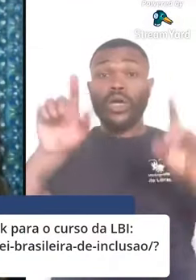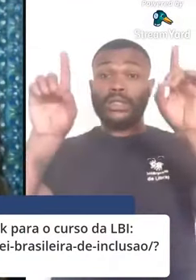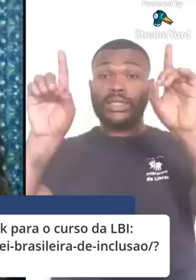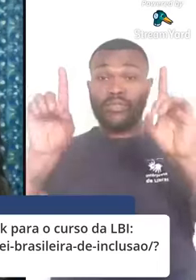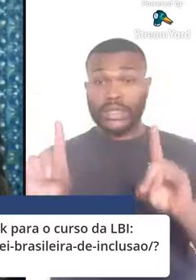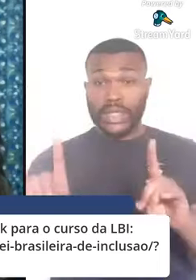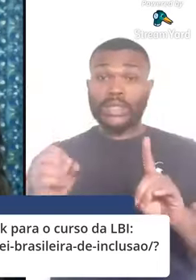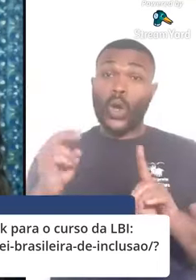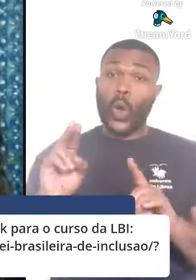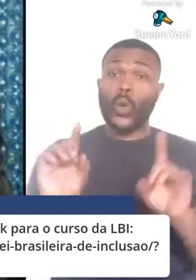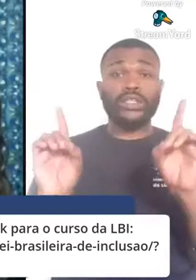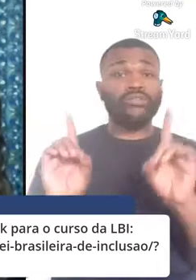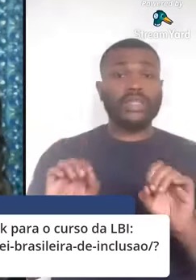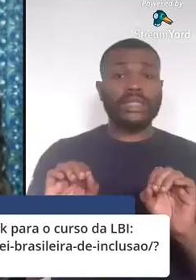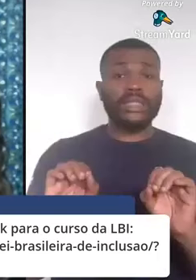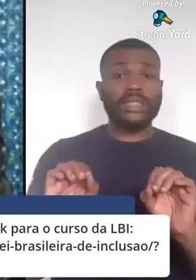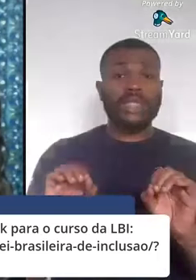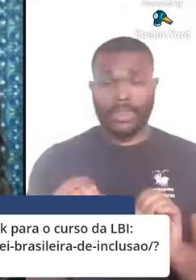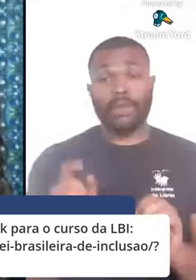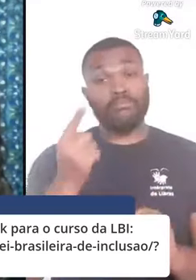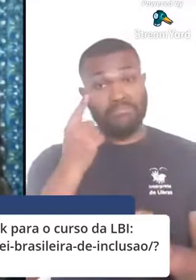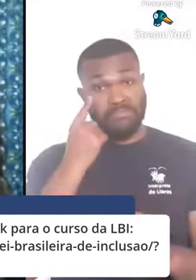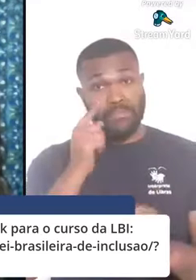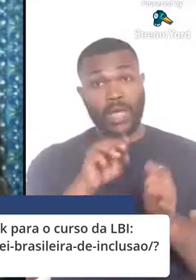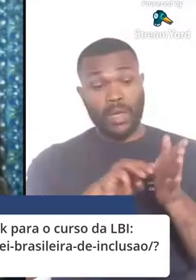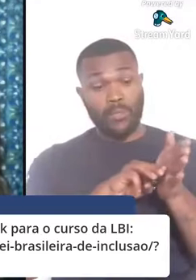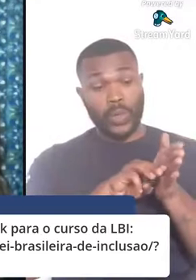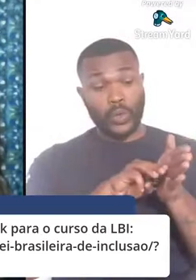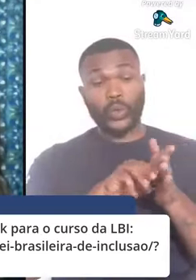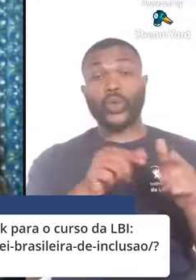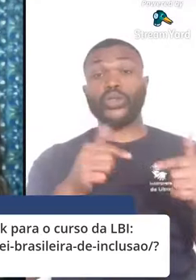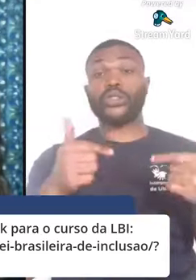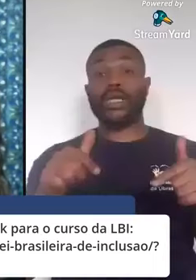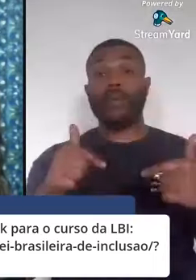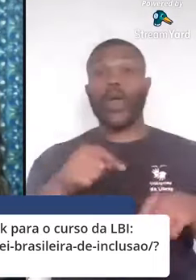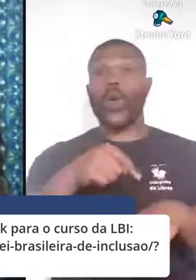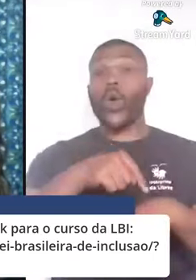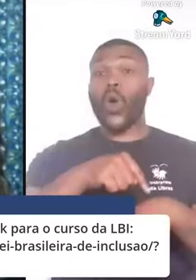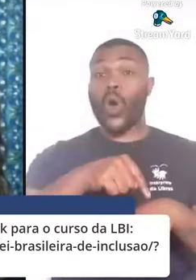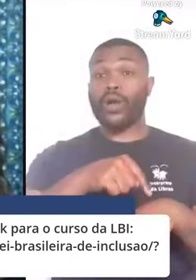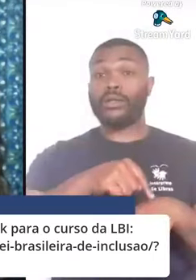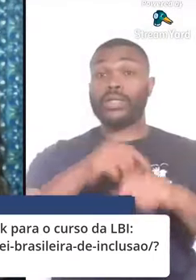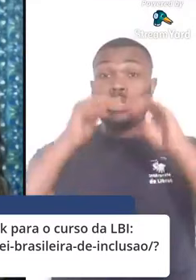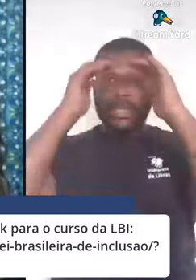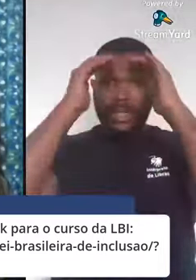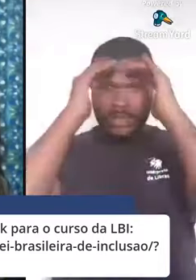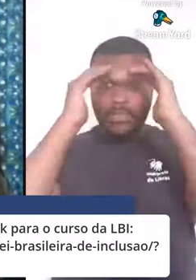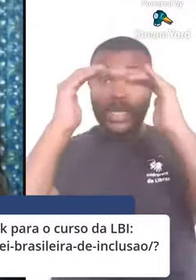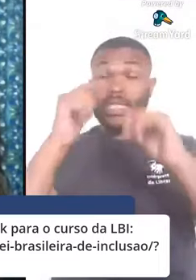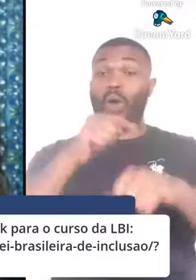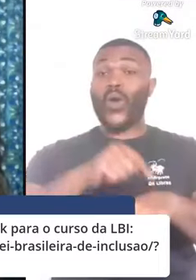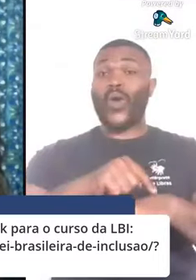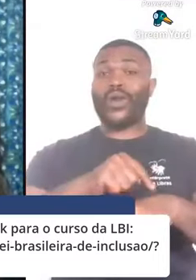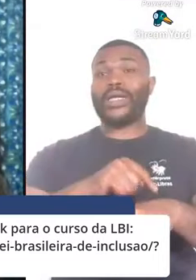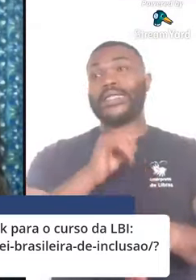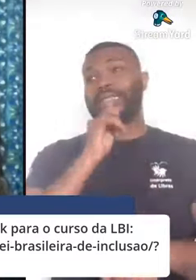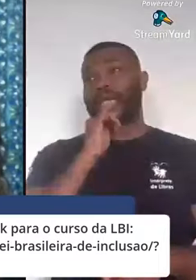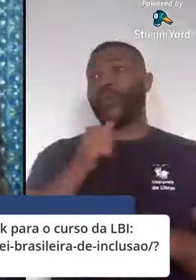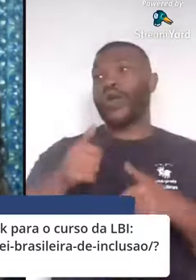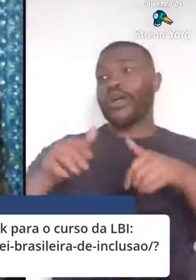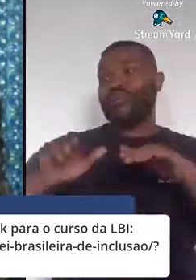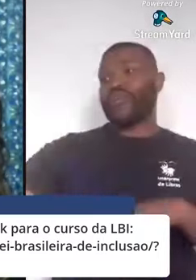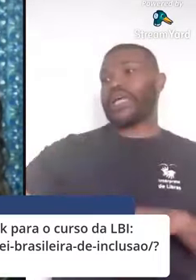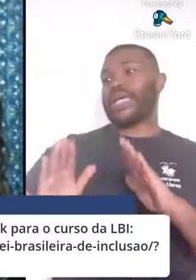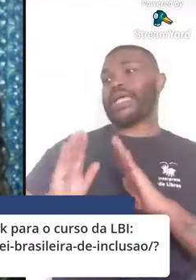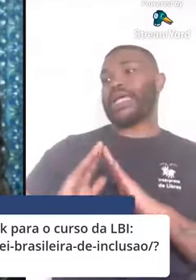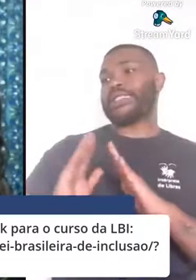né, metodologia de trabalho, né, horário, né, respeitar o cumprimento de horário. A gente não pode, porque está em casa, trabalhar a